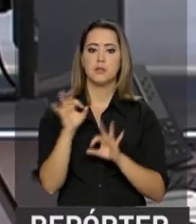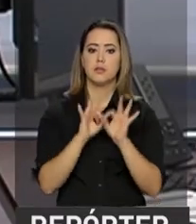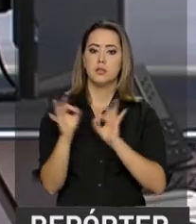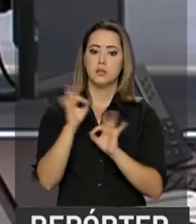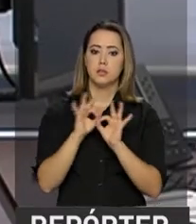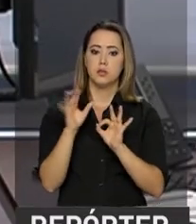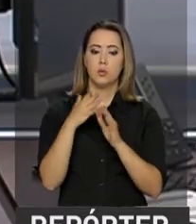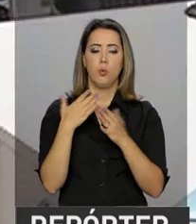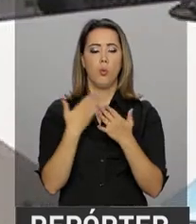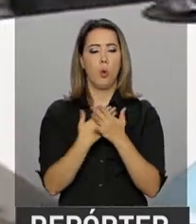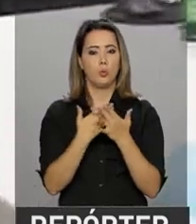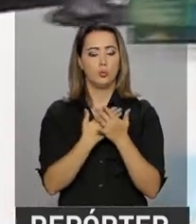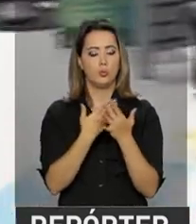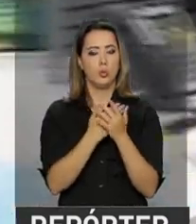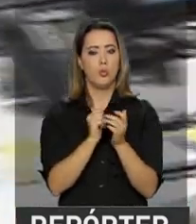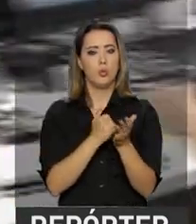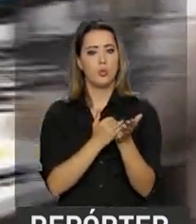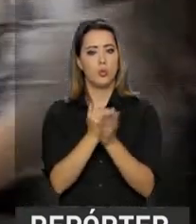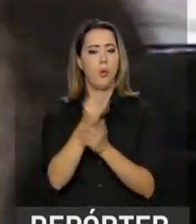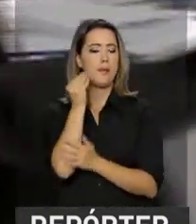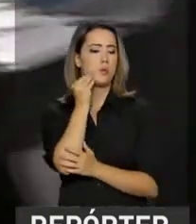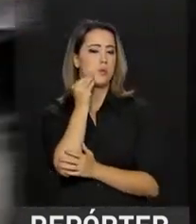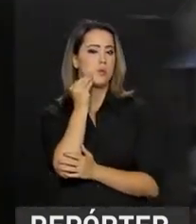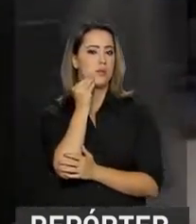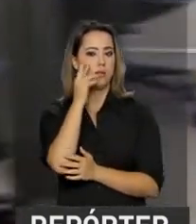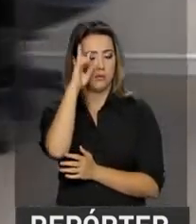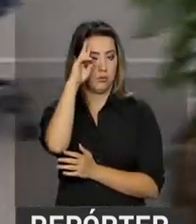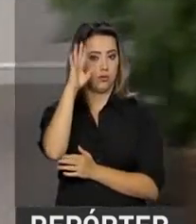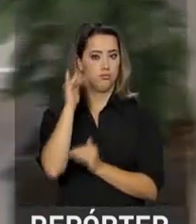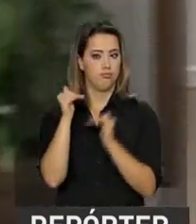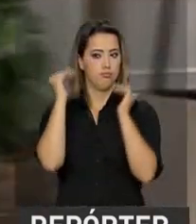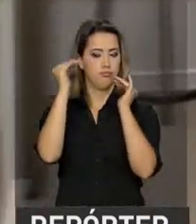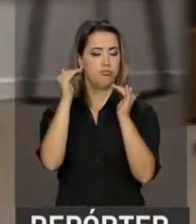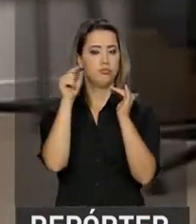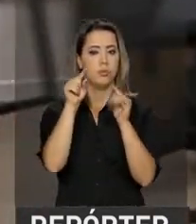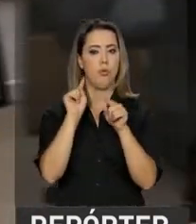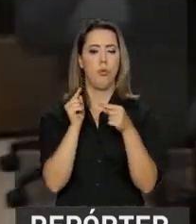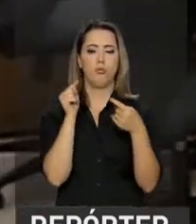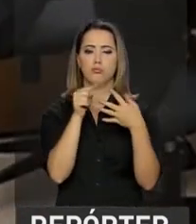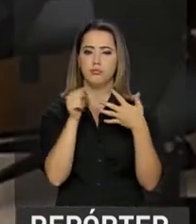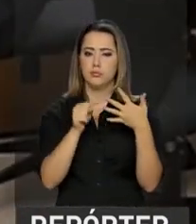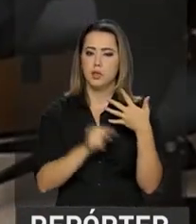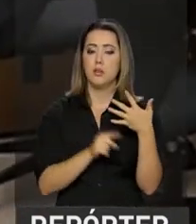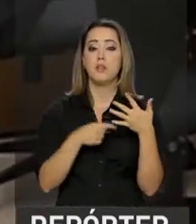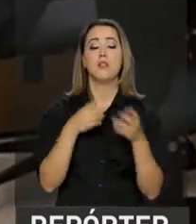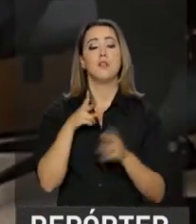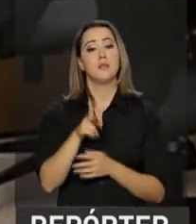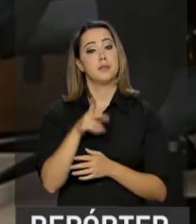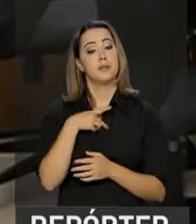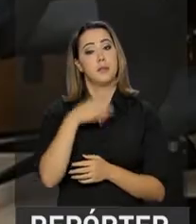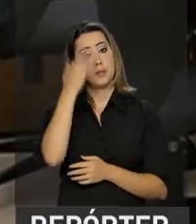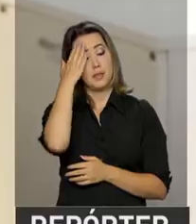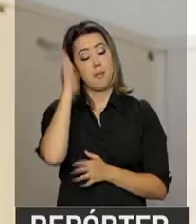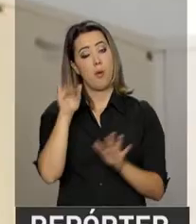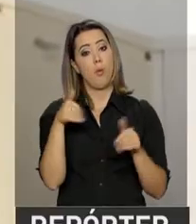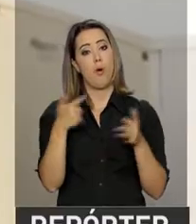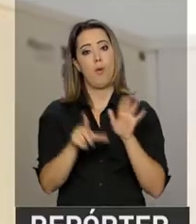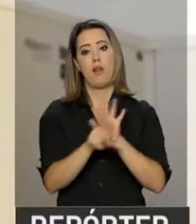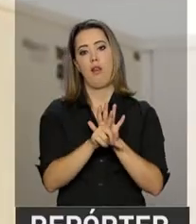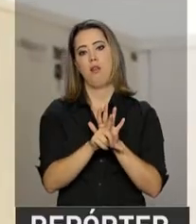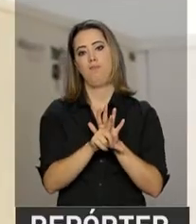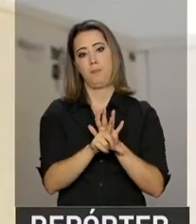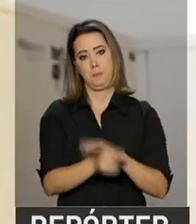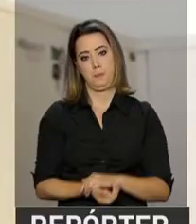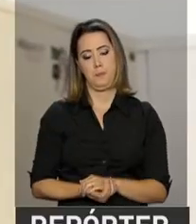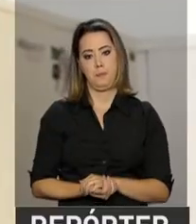piloto com os executivos da companhia um dos pontos analisados pela empresa sempre foi a questão legal do trabalho remoto o propósito